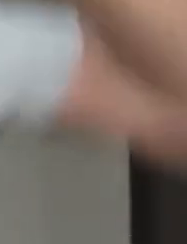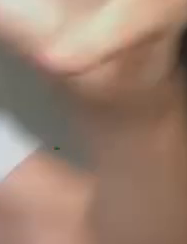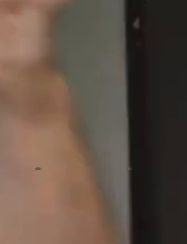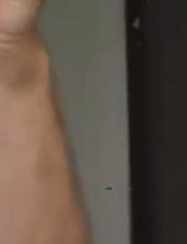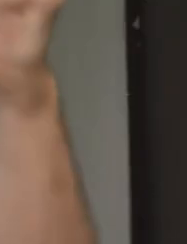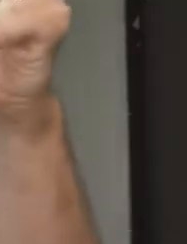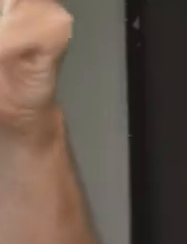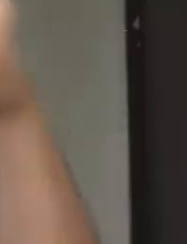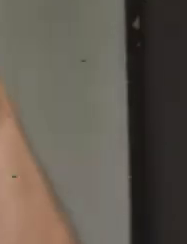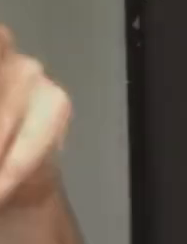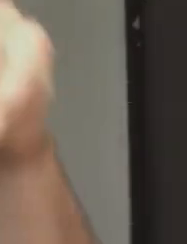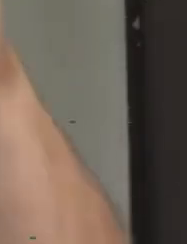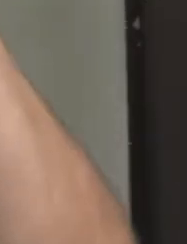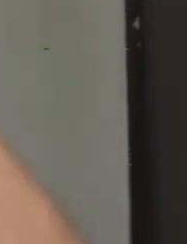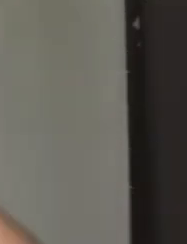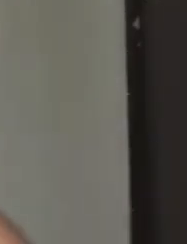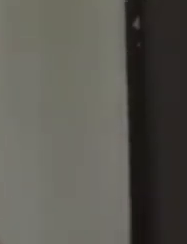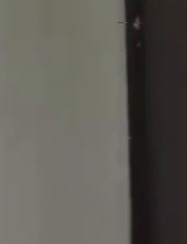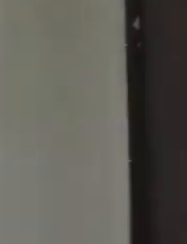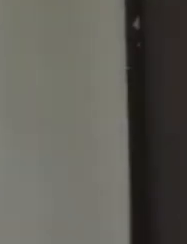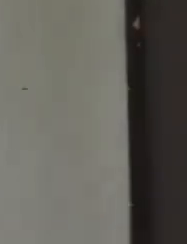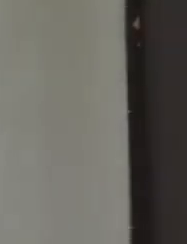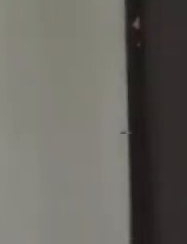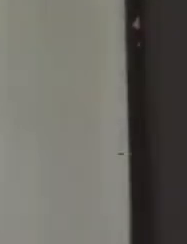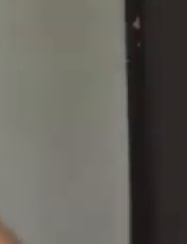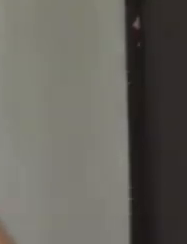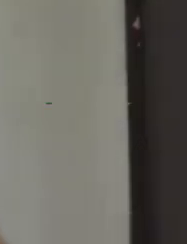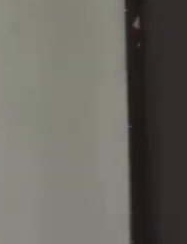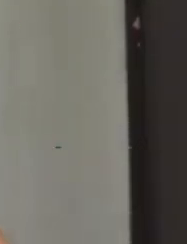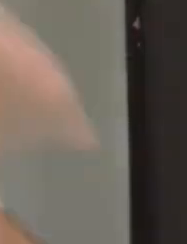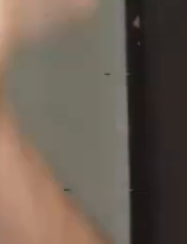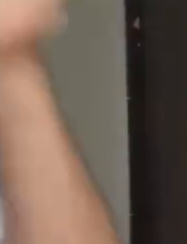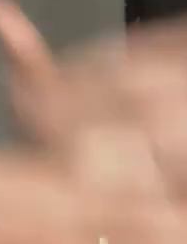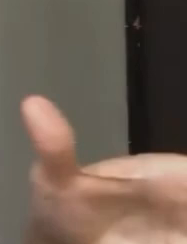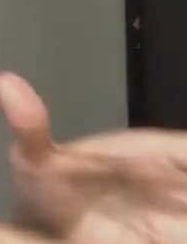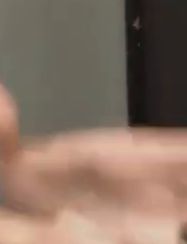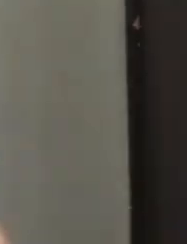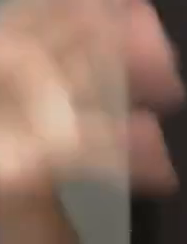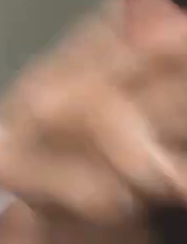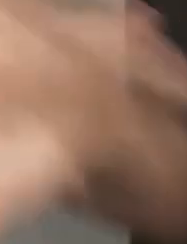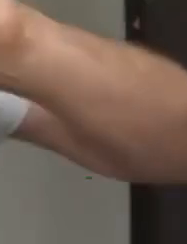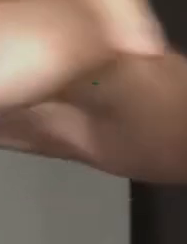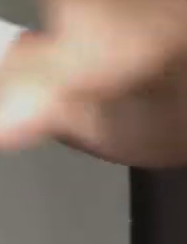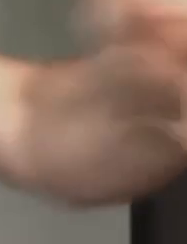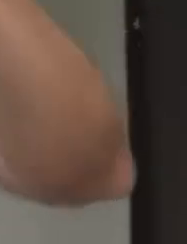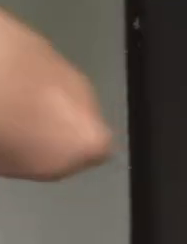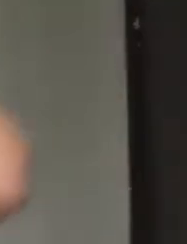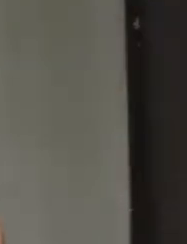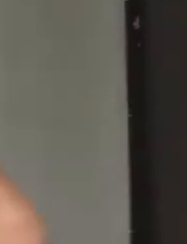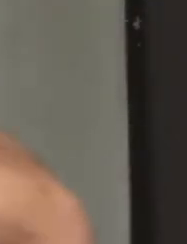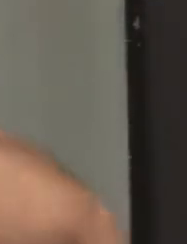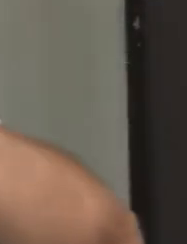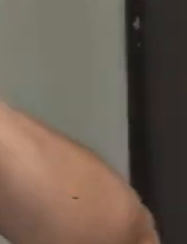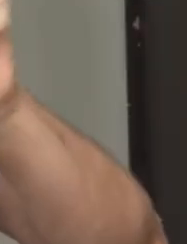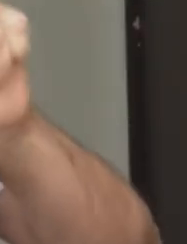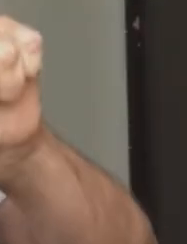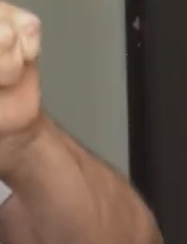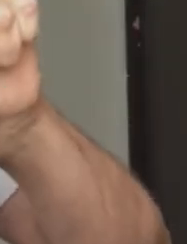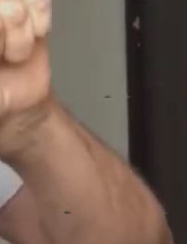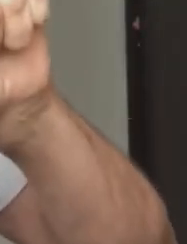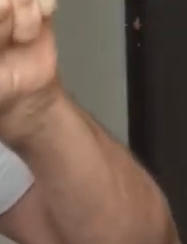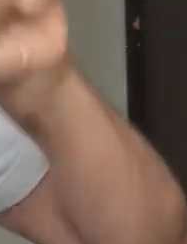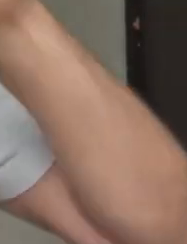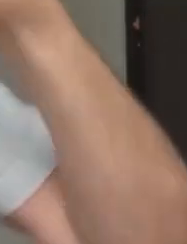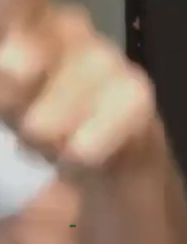da primeira grande feminista, Mary Wollstonecraft. Mãe da Mary Shelley. A Mary Shelley, mulher do poeta